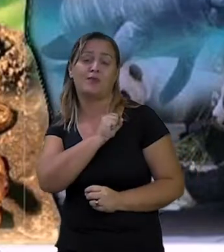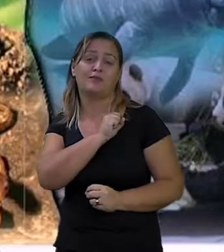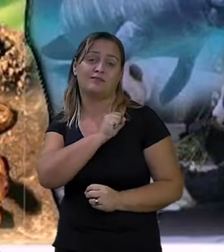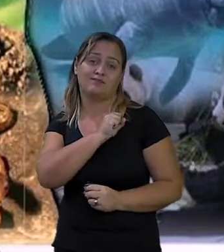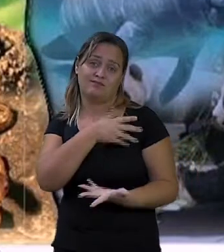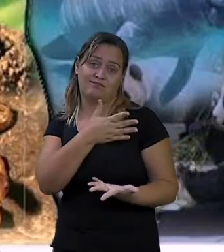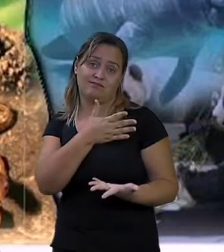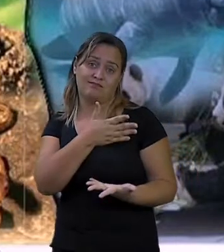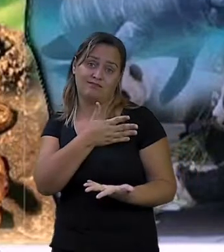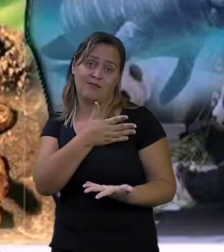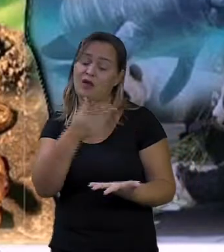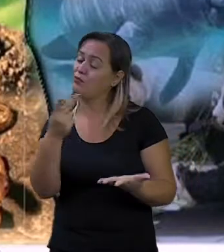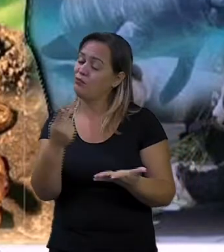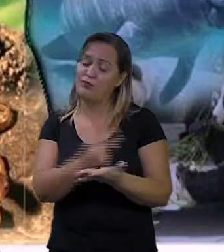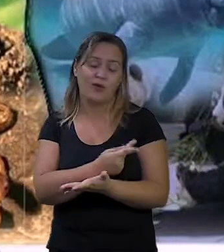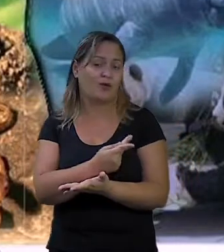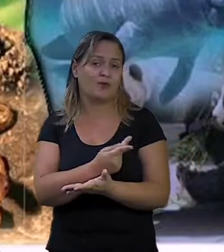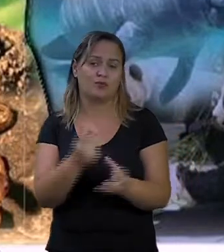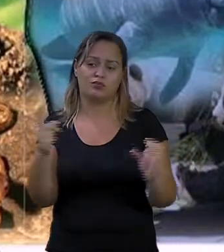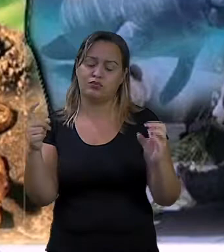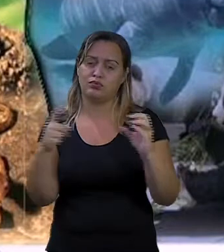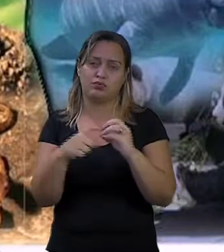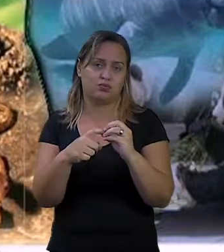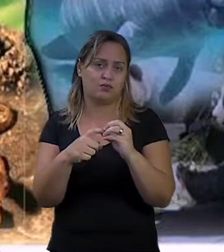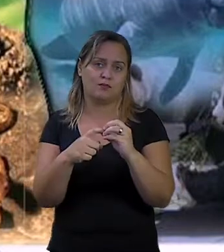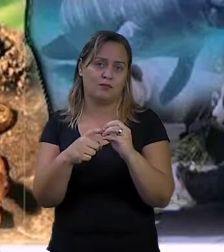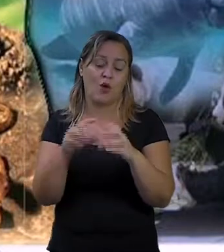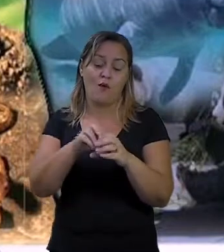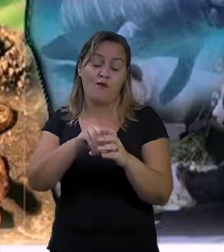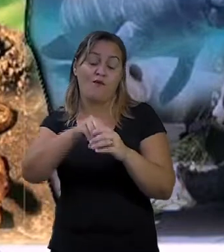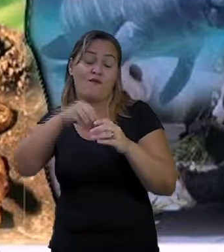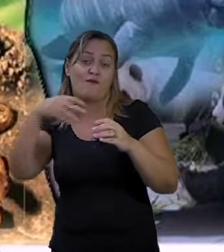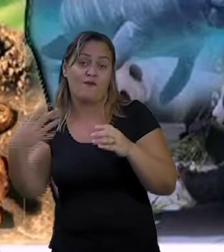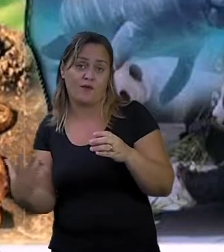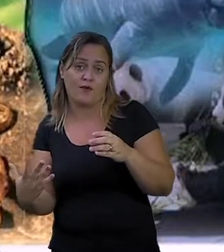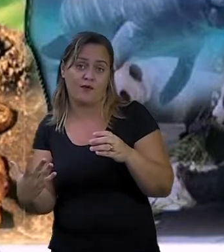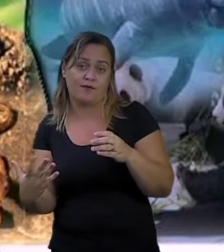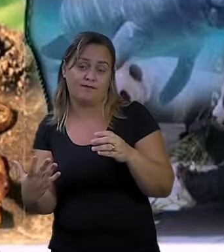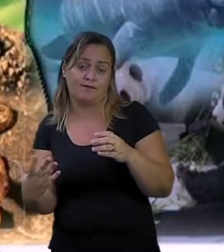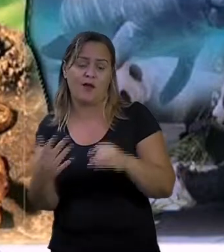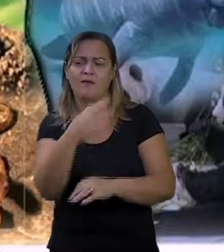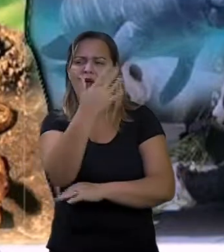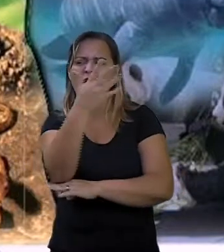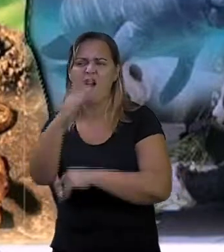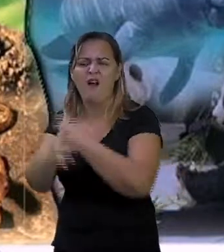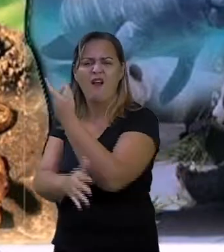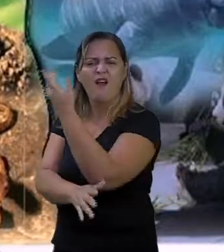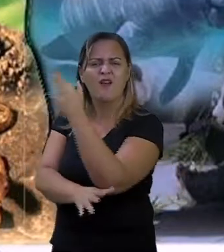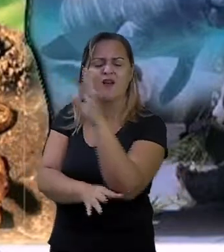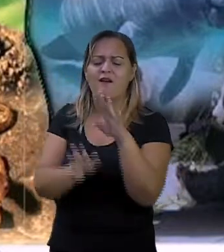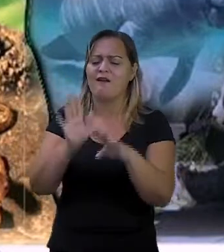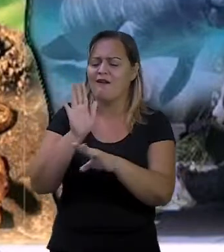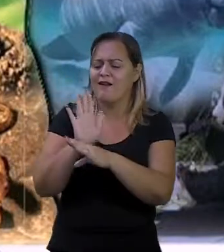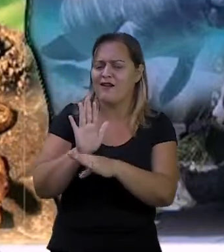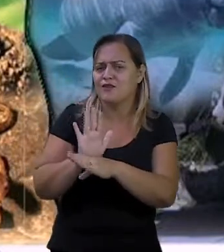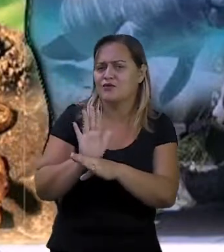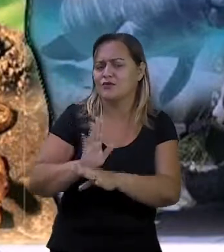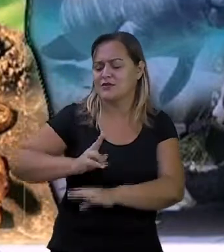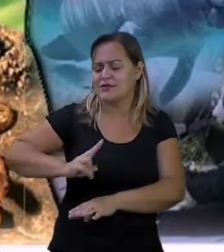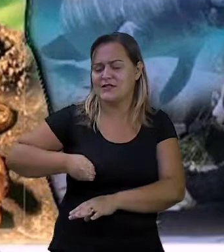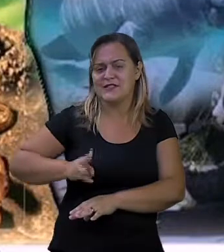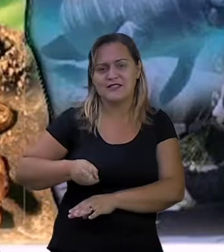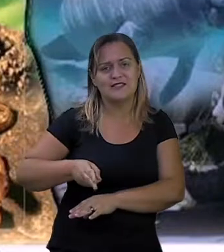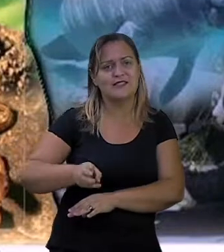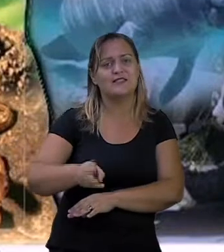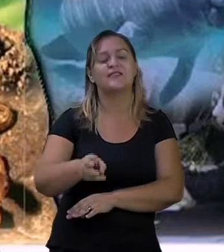essa fecundação. A natureza auxilia o tempo todo os novos seres. É bom